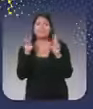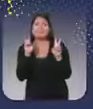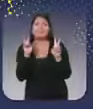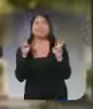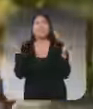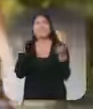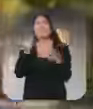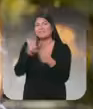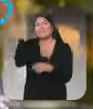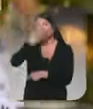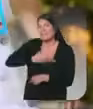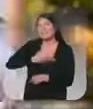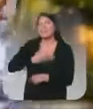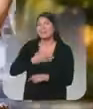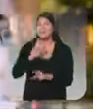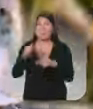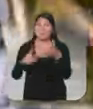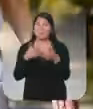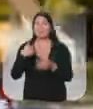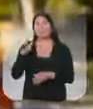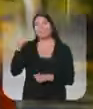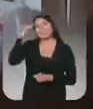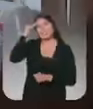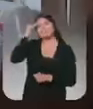é capaz. Agora daqui pra melhor,